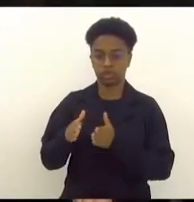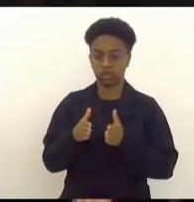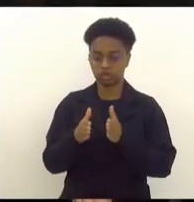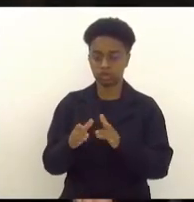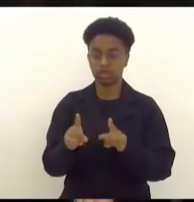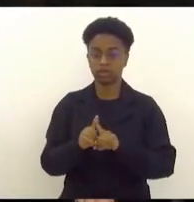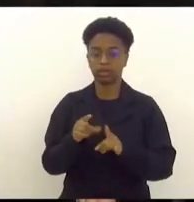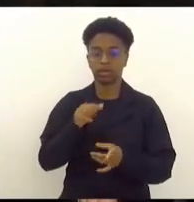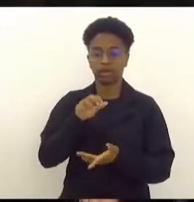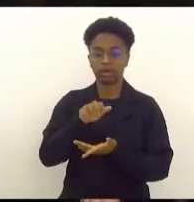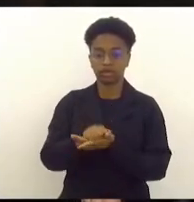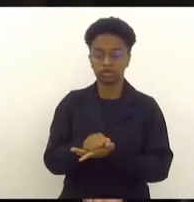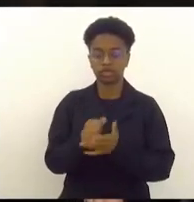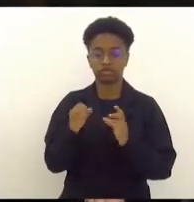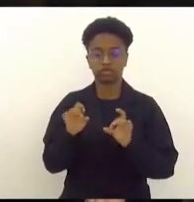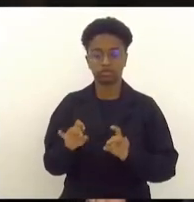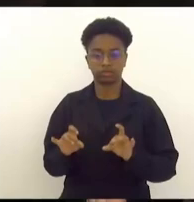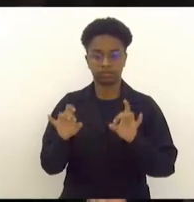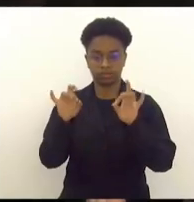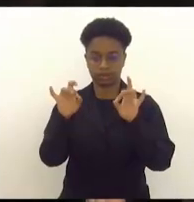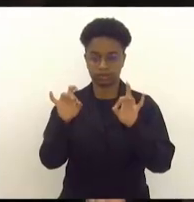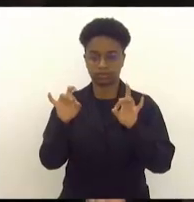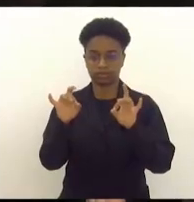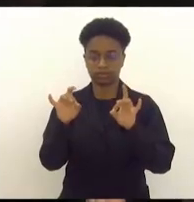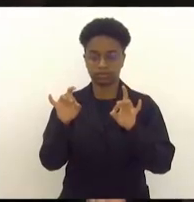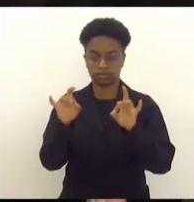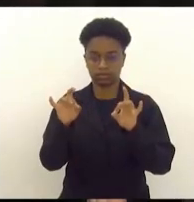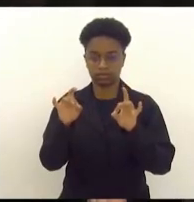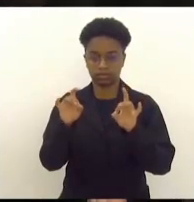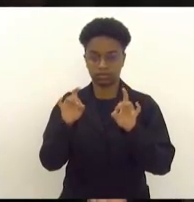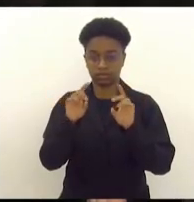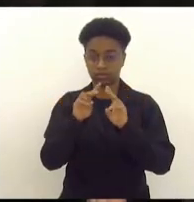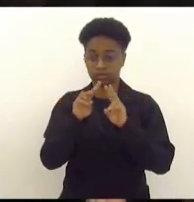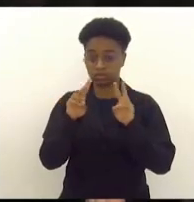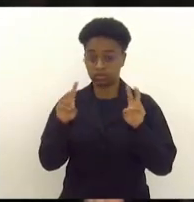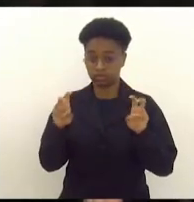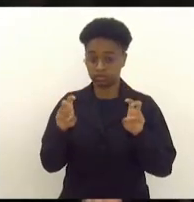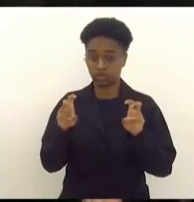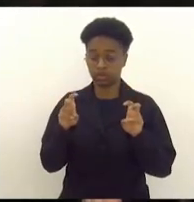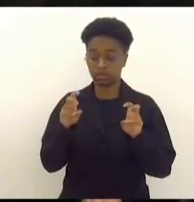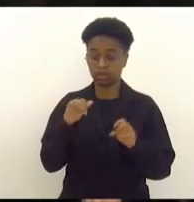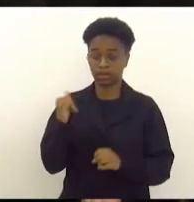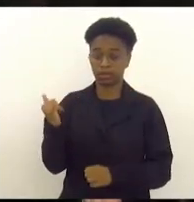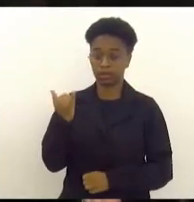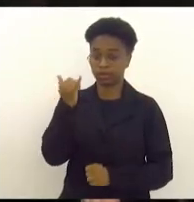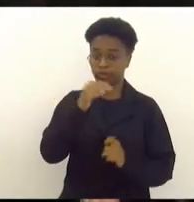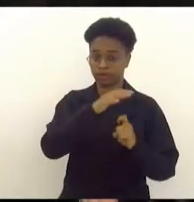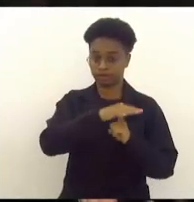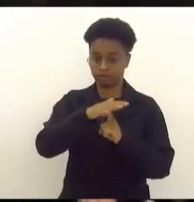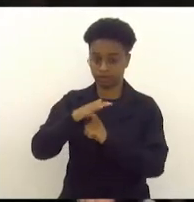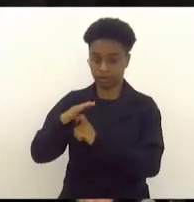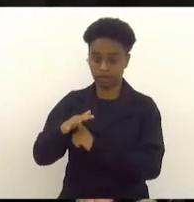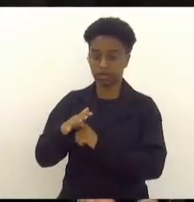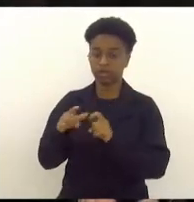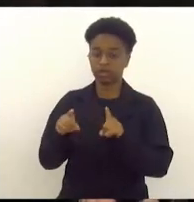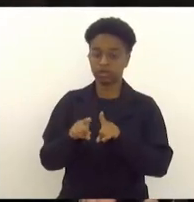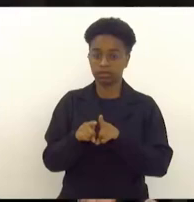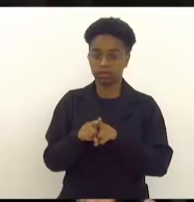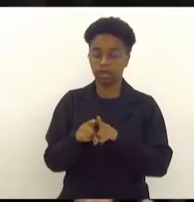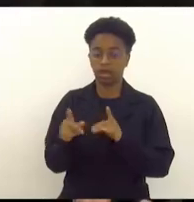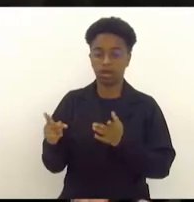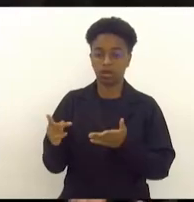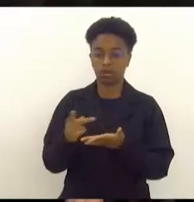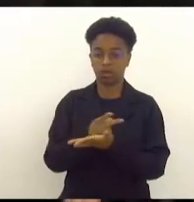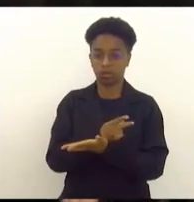um registro muito especial em relação uma importante feira na inconferência que está